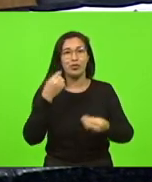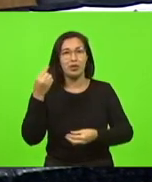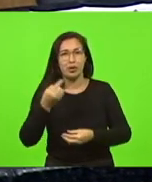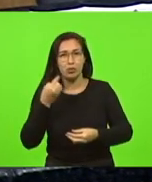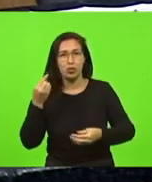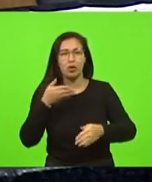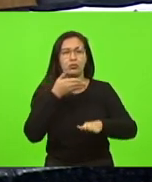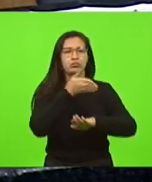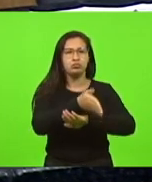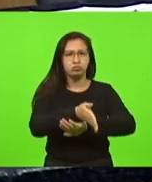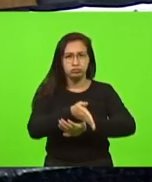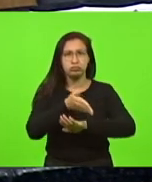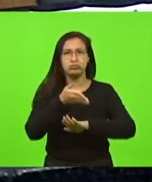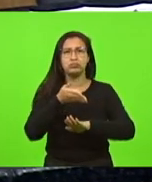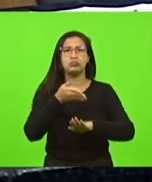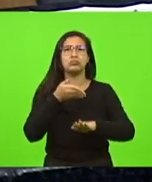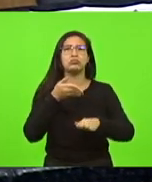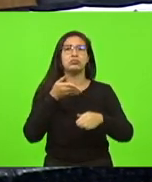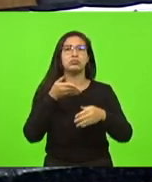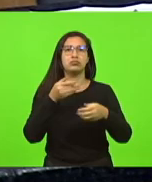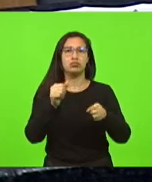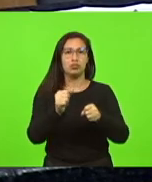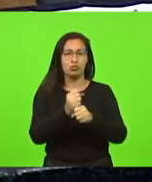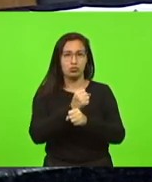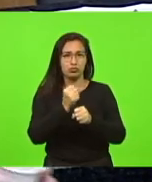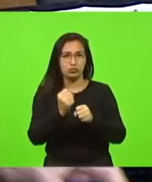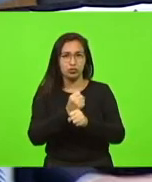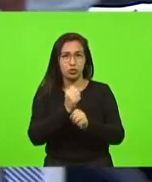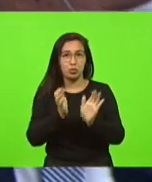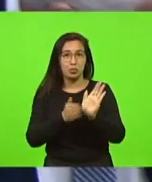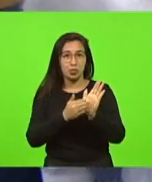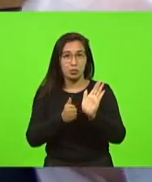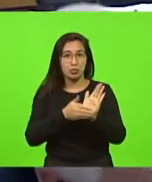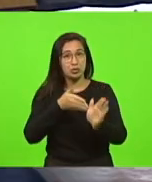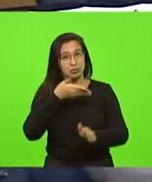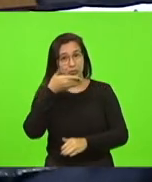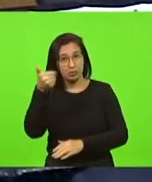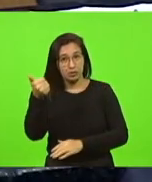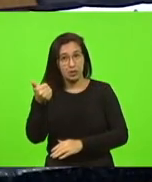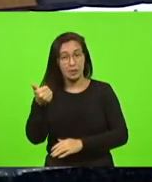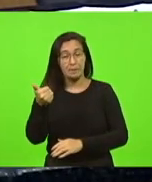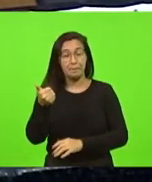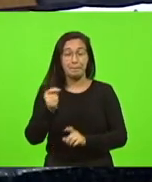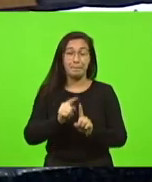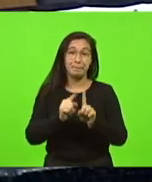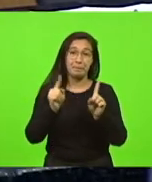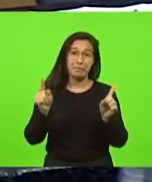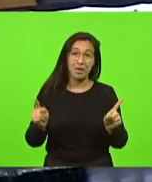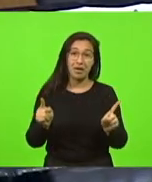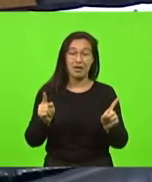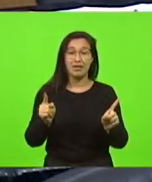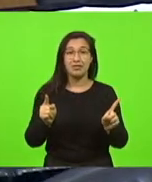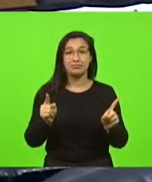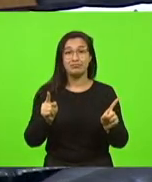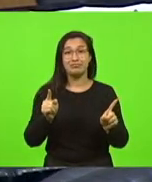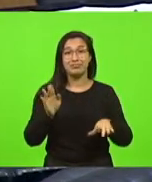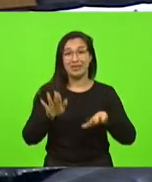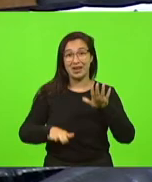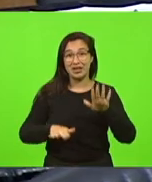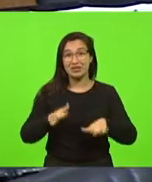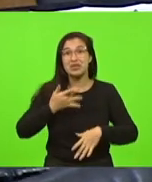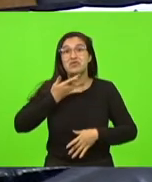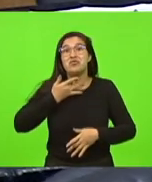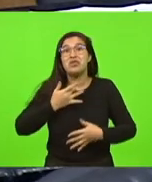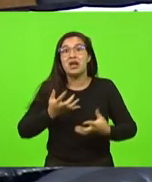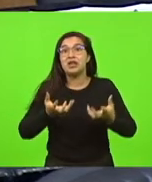nesse processo de construir uma proposta melhor. Porém, nem tudo aquilo que se pretende, às